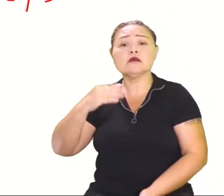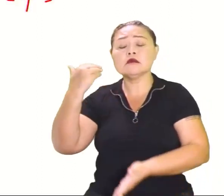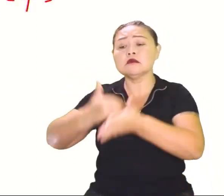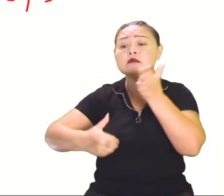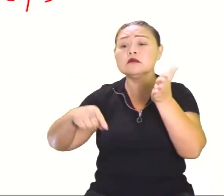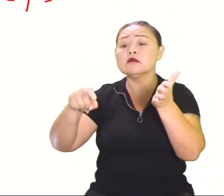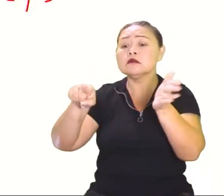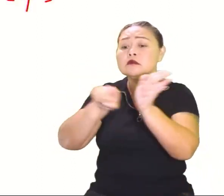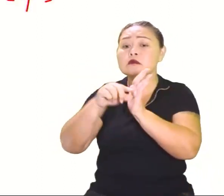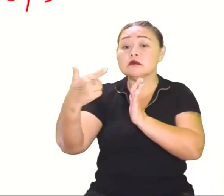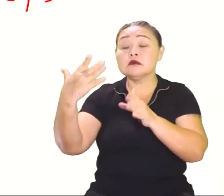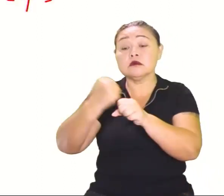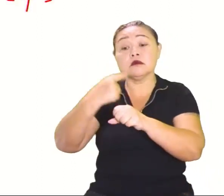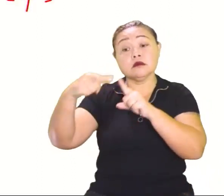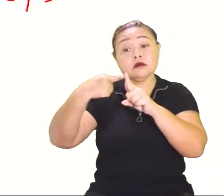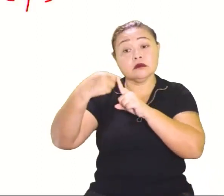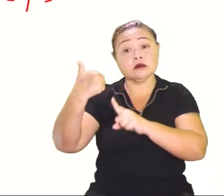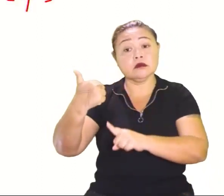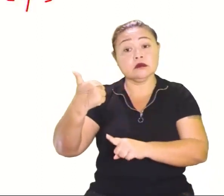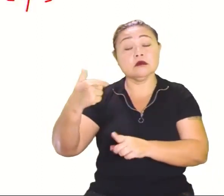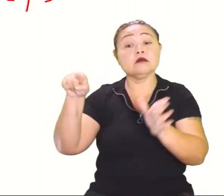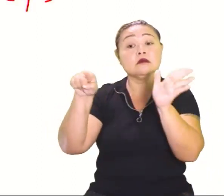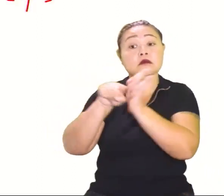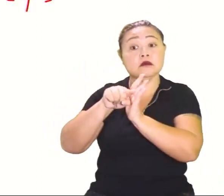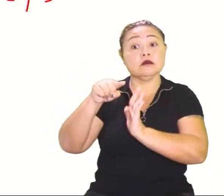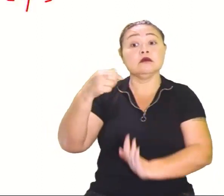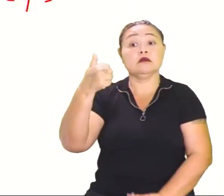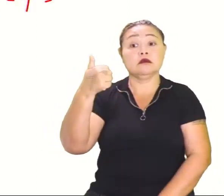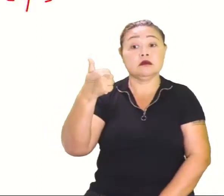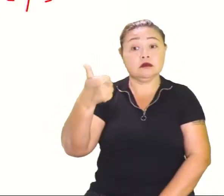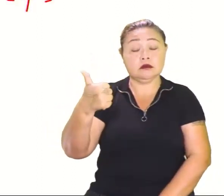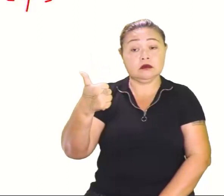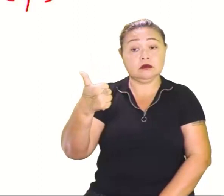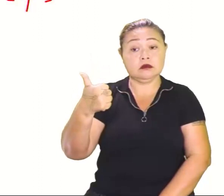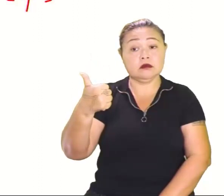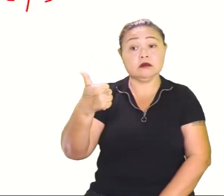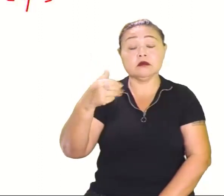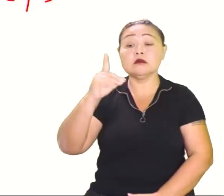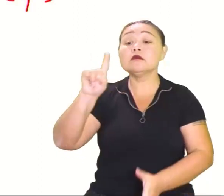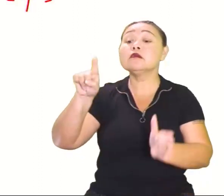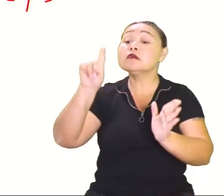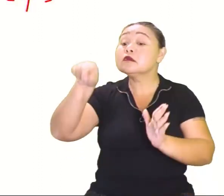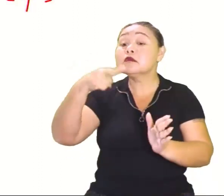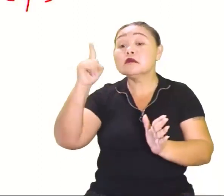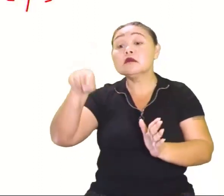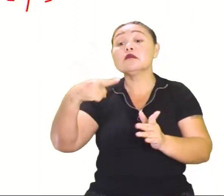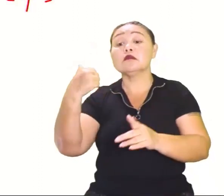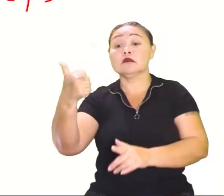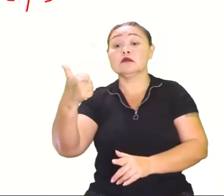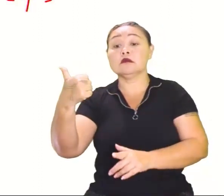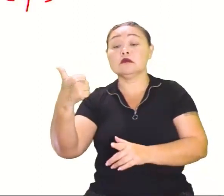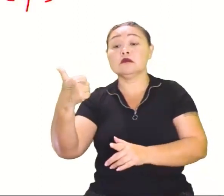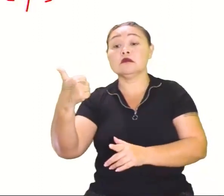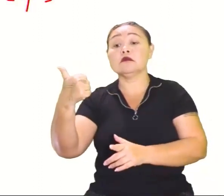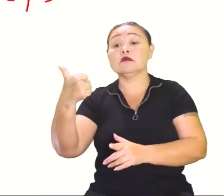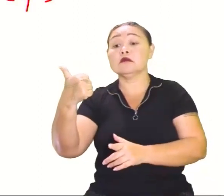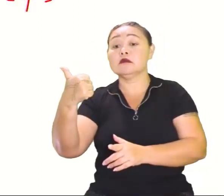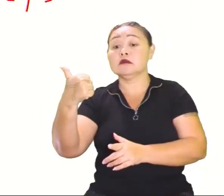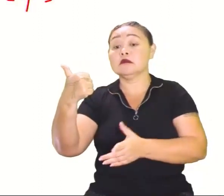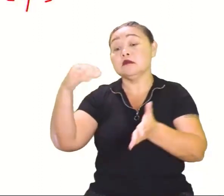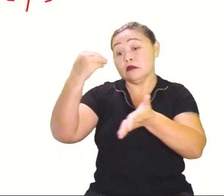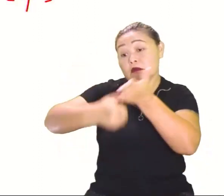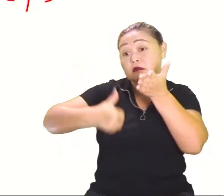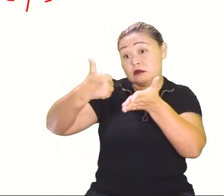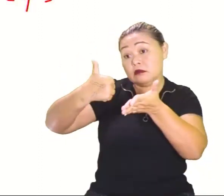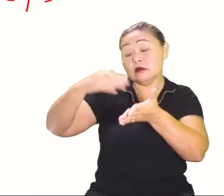menos 2 mais 1, menos 1. Menos 1. Quanto é o módulo de menos 1? É 1. É 1, só que menos